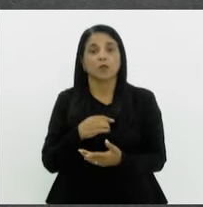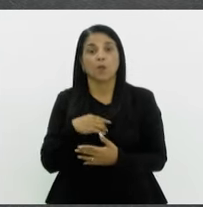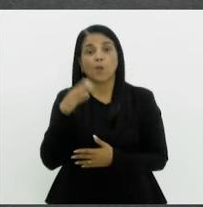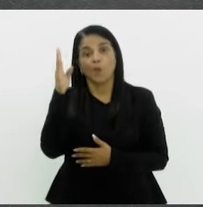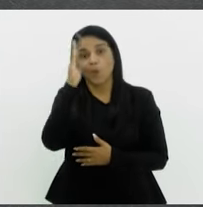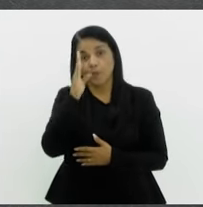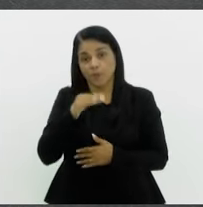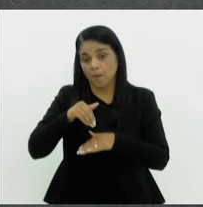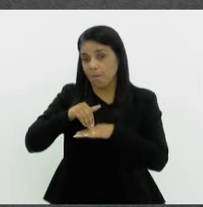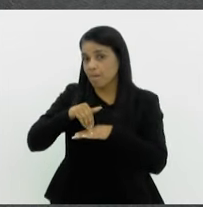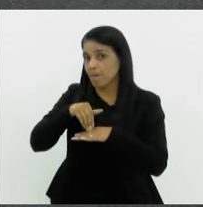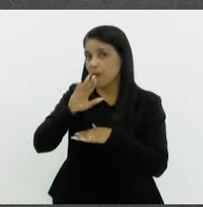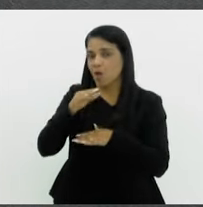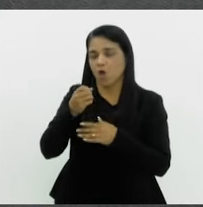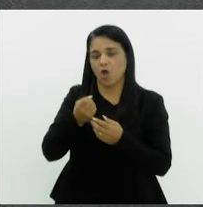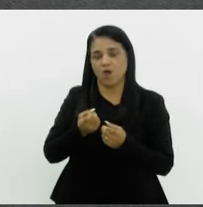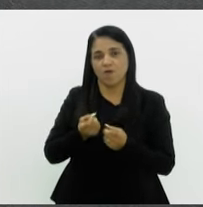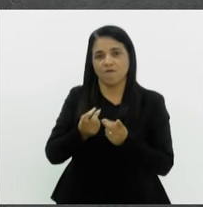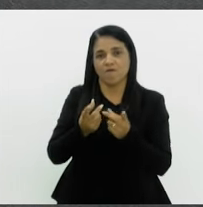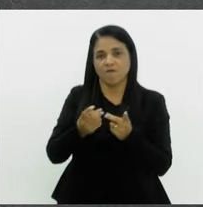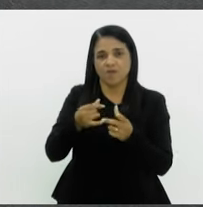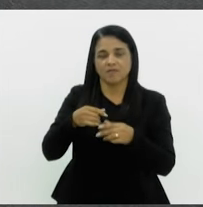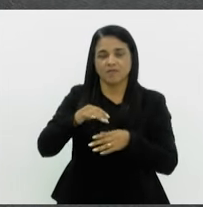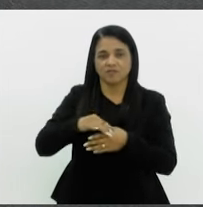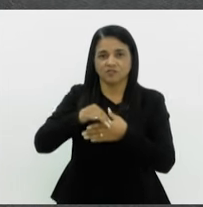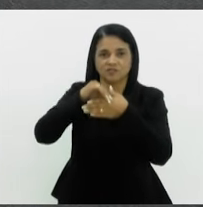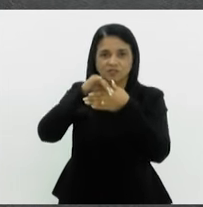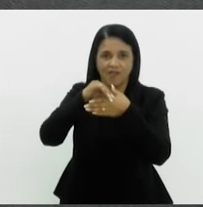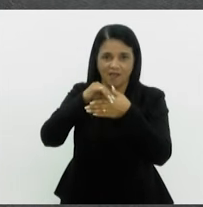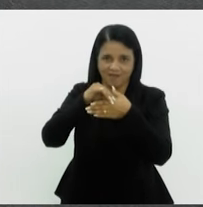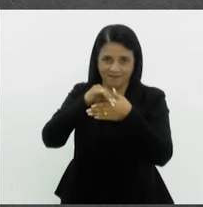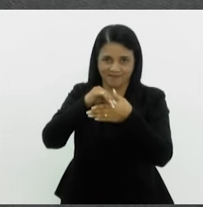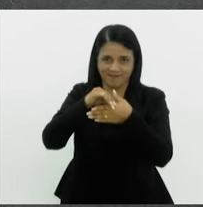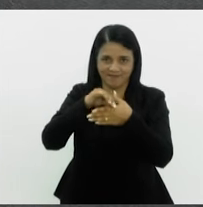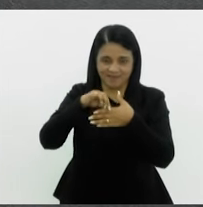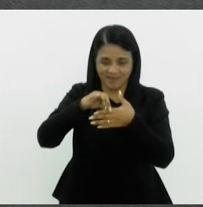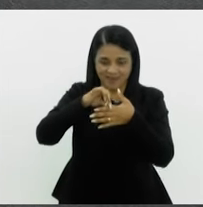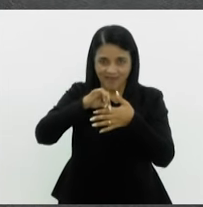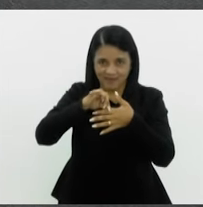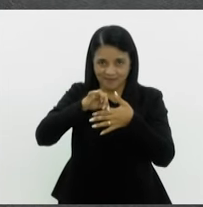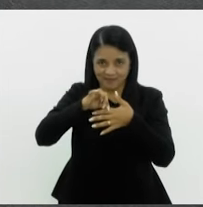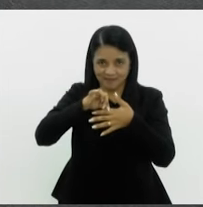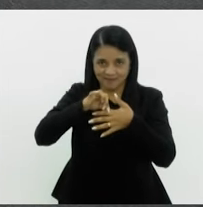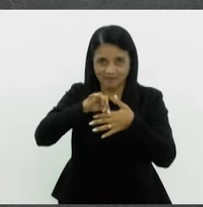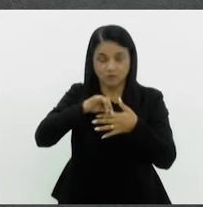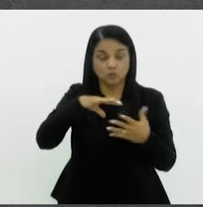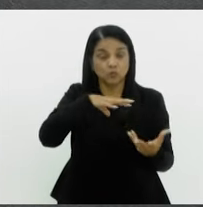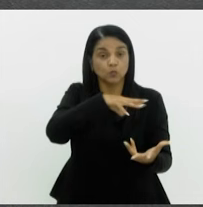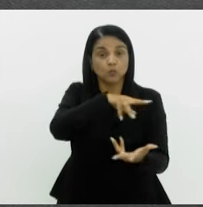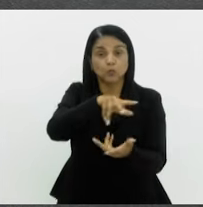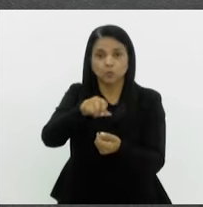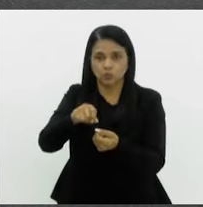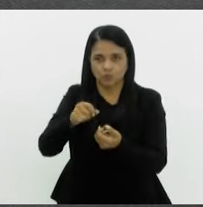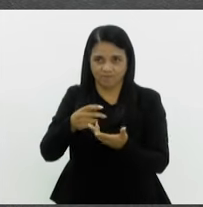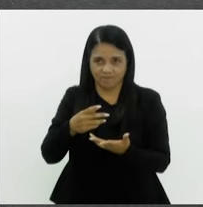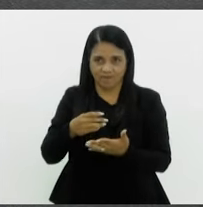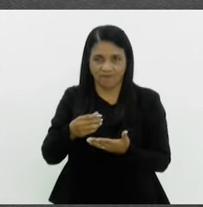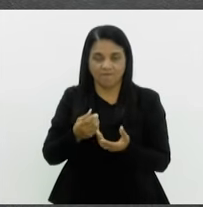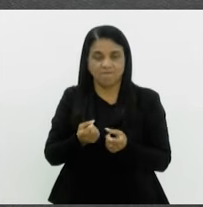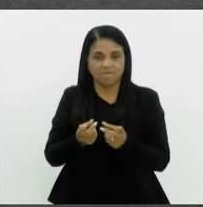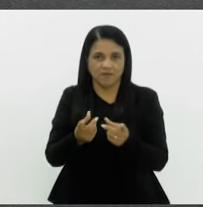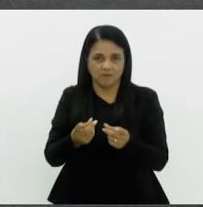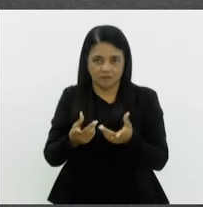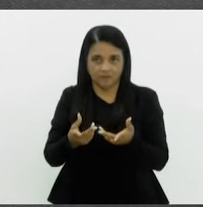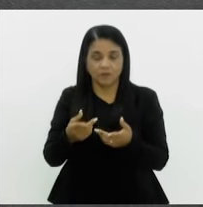entre os maiores exportadores de carne do mundo. E ontem, anteontem,